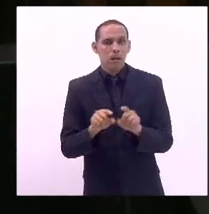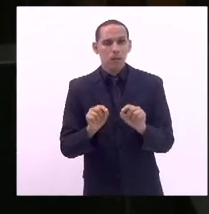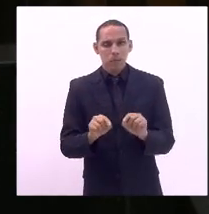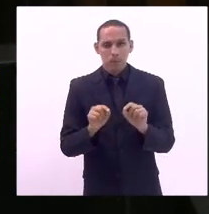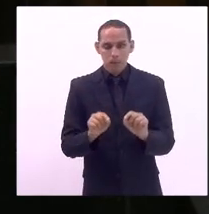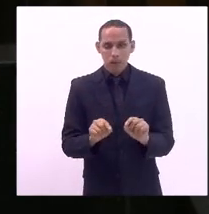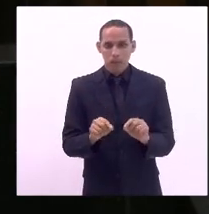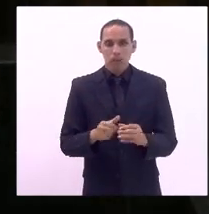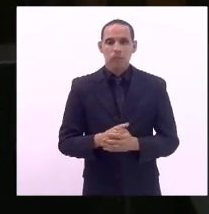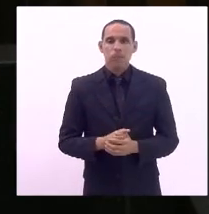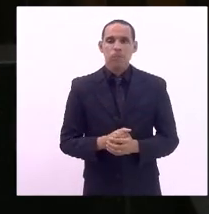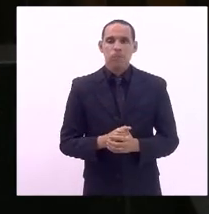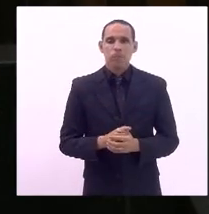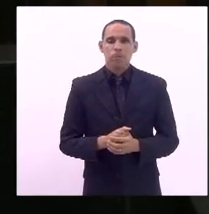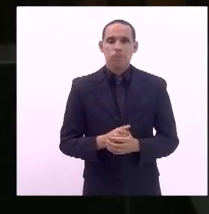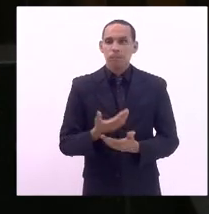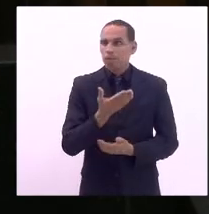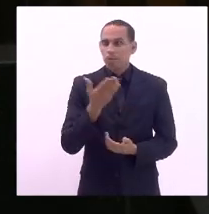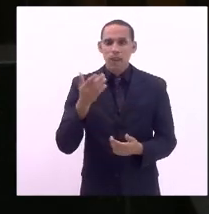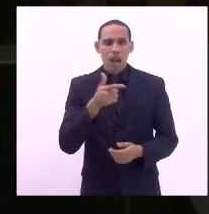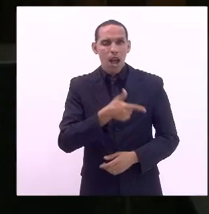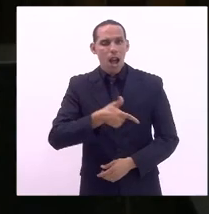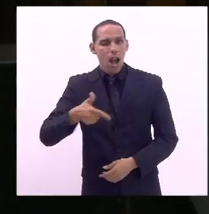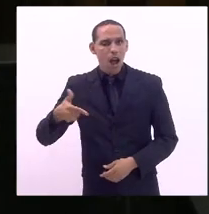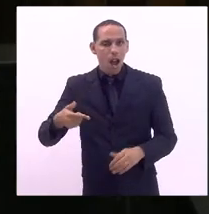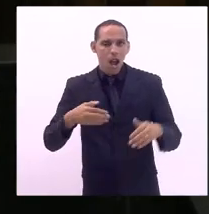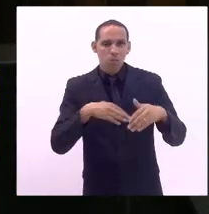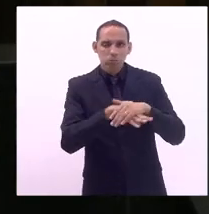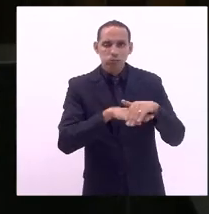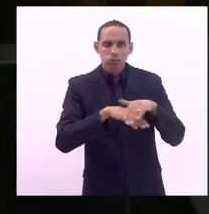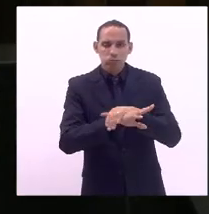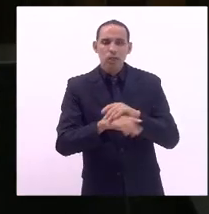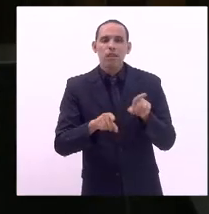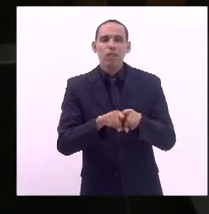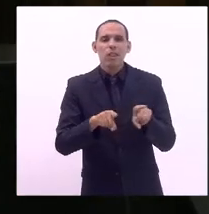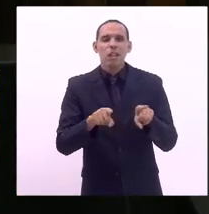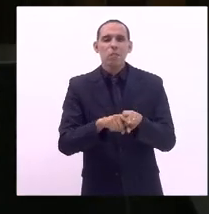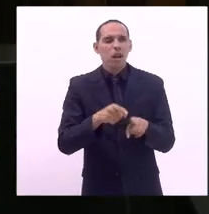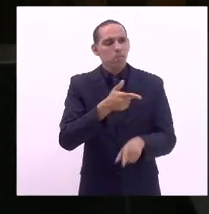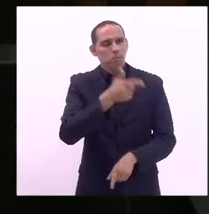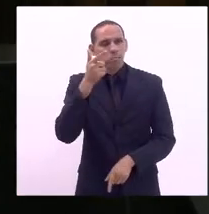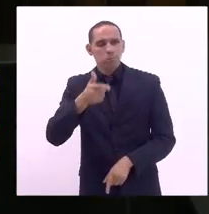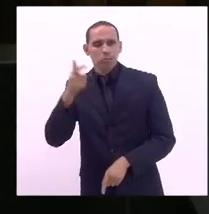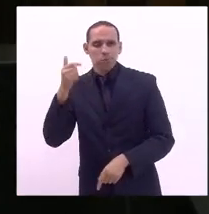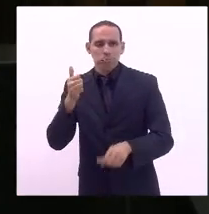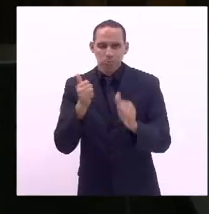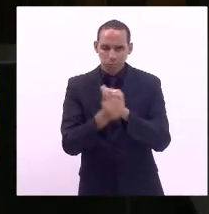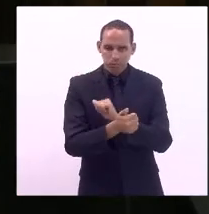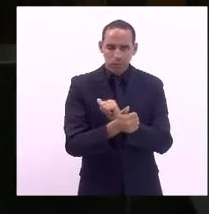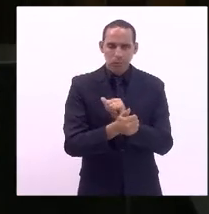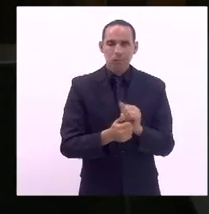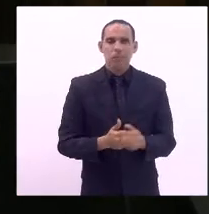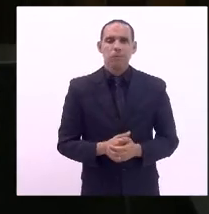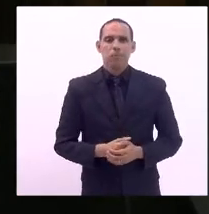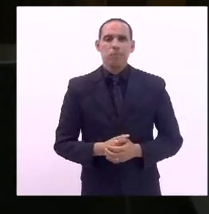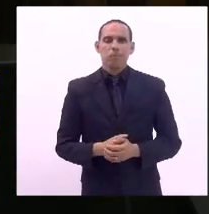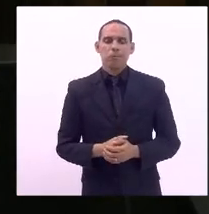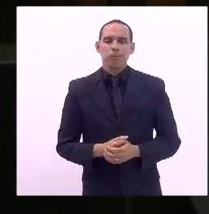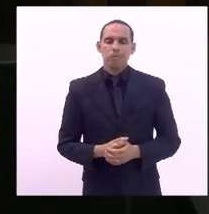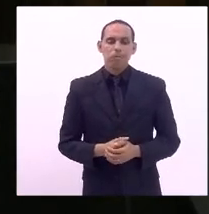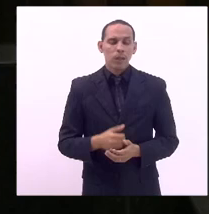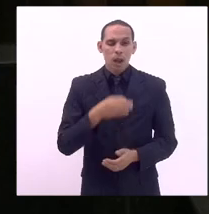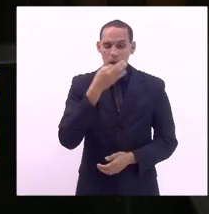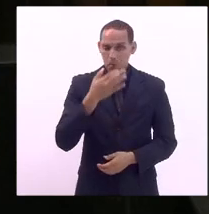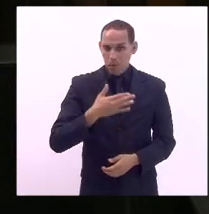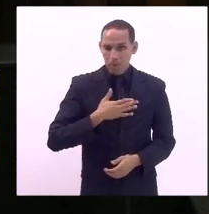o que são os colecionadores e os atiradores esportivos. Porque eu acho que eu